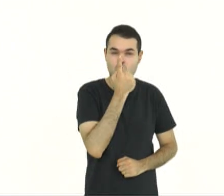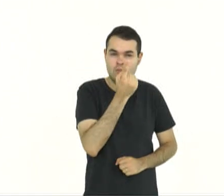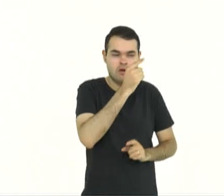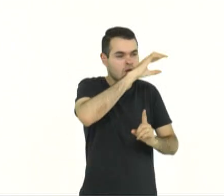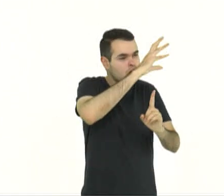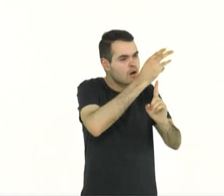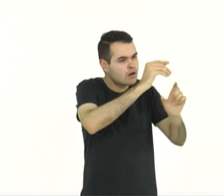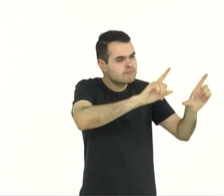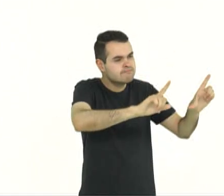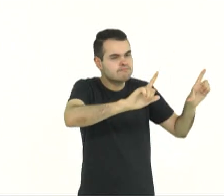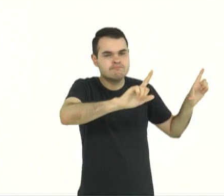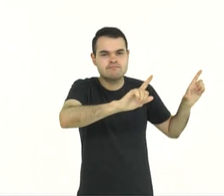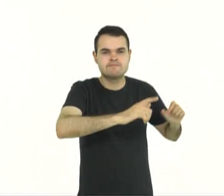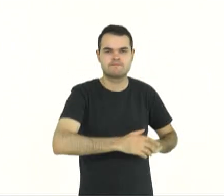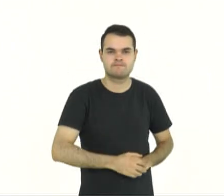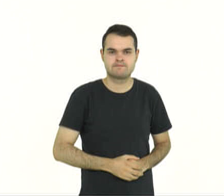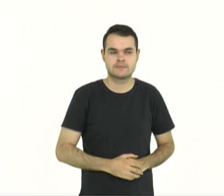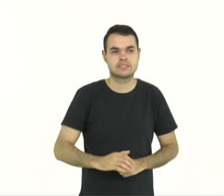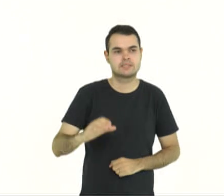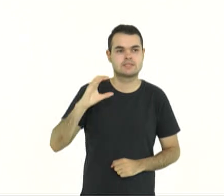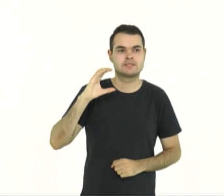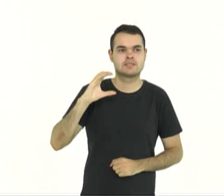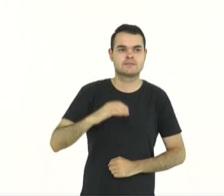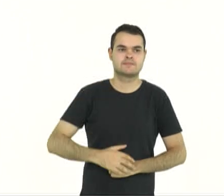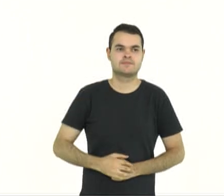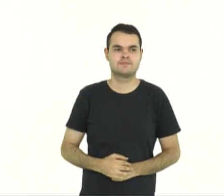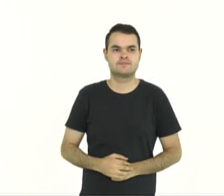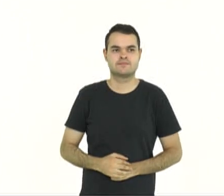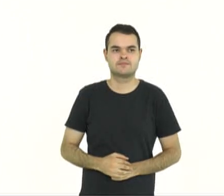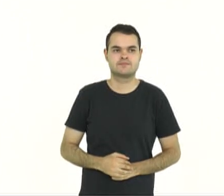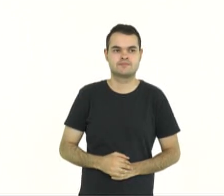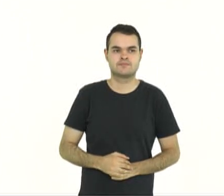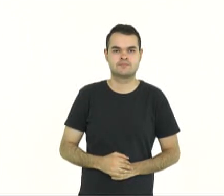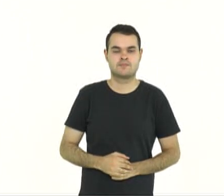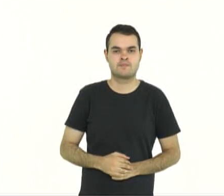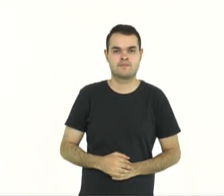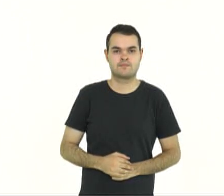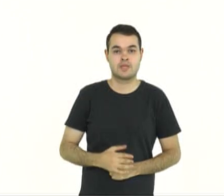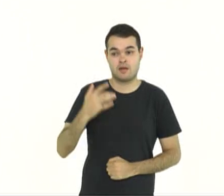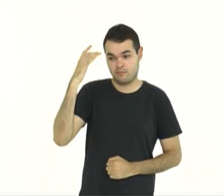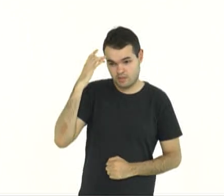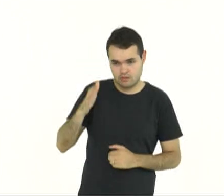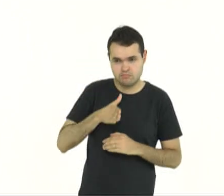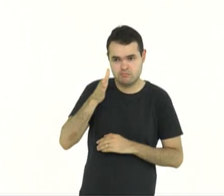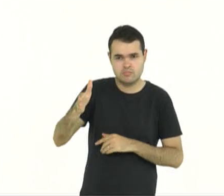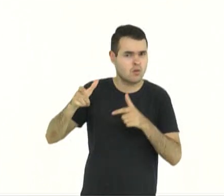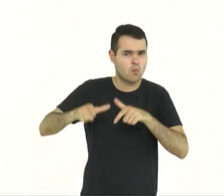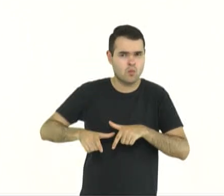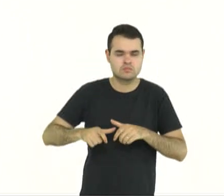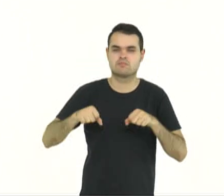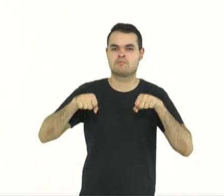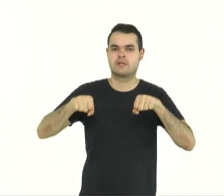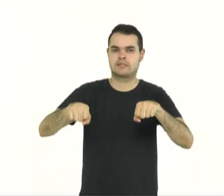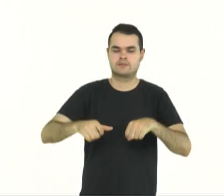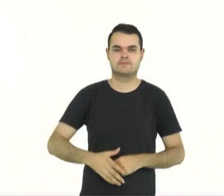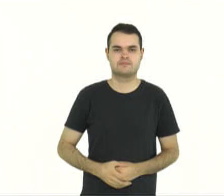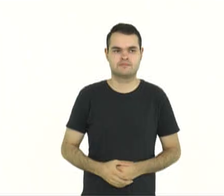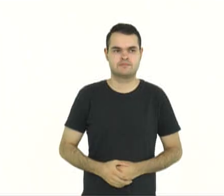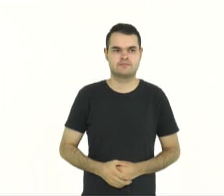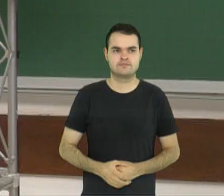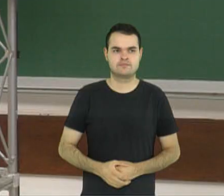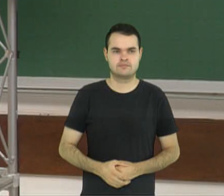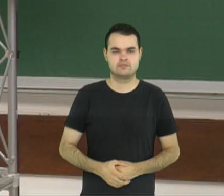uma obra de arte. E a letra C? ¿A dónde vas a ir mañana? Al mercado. Onde vai